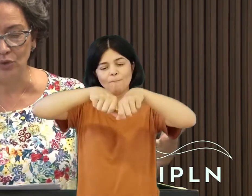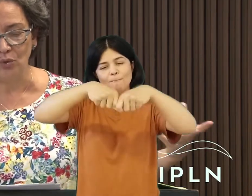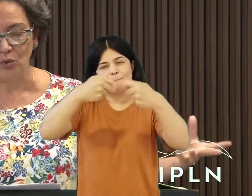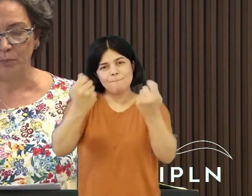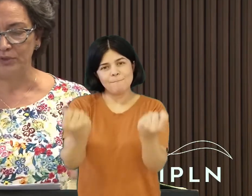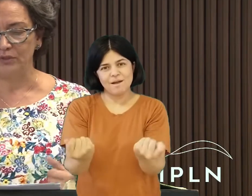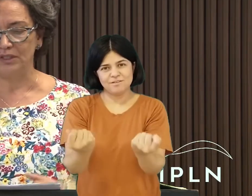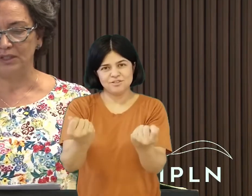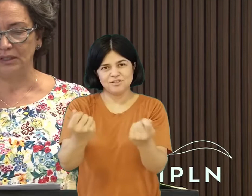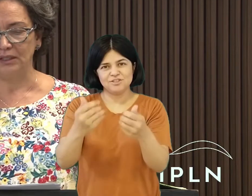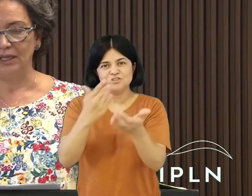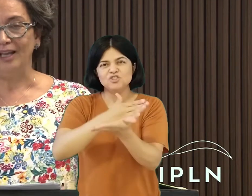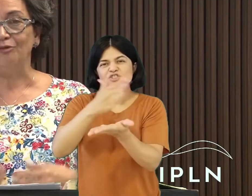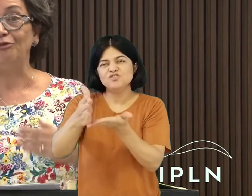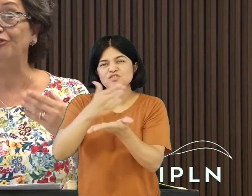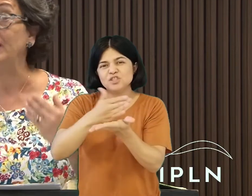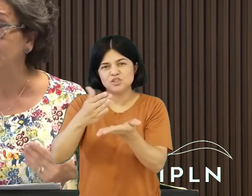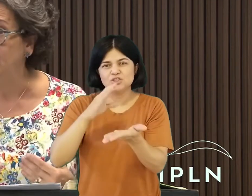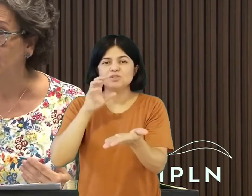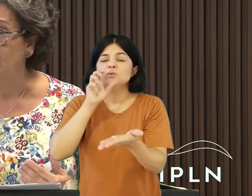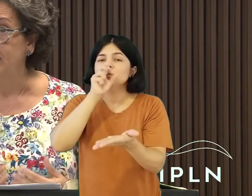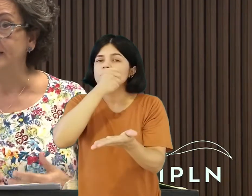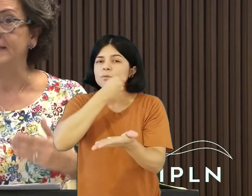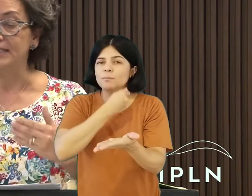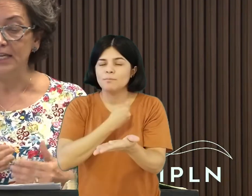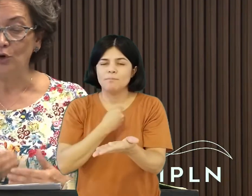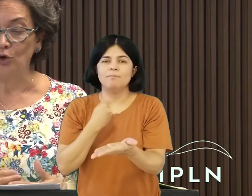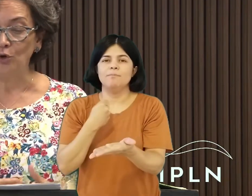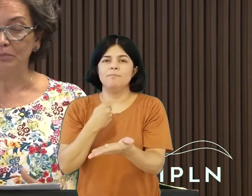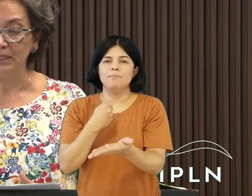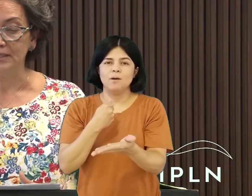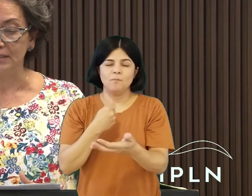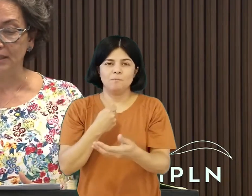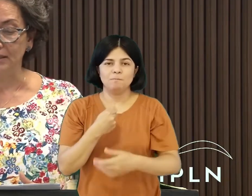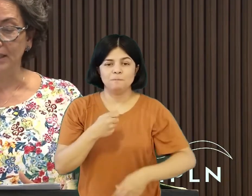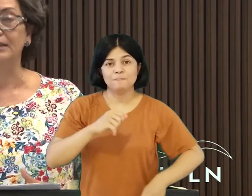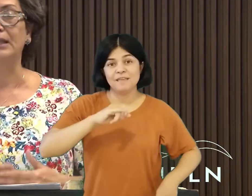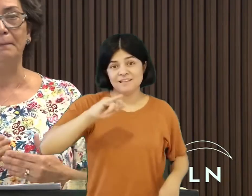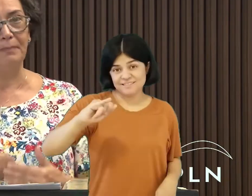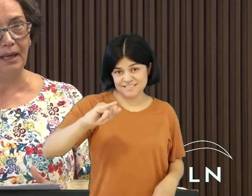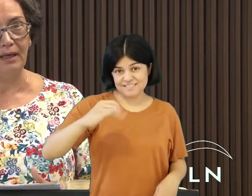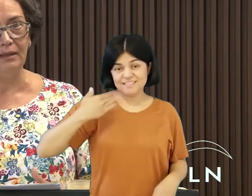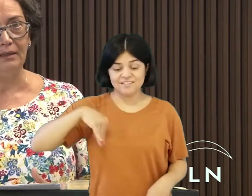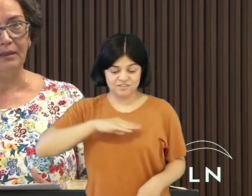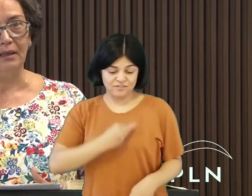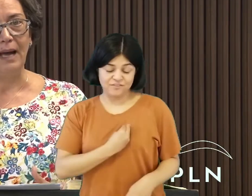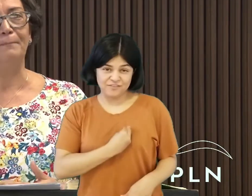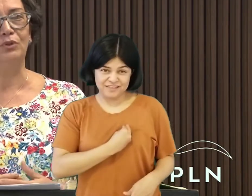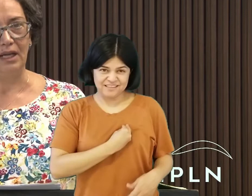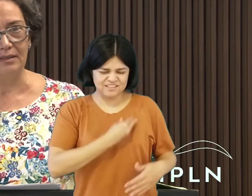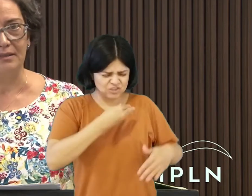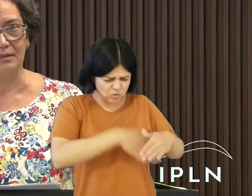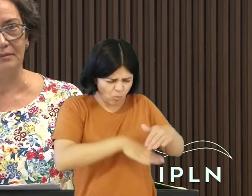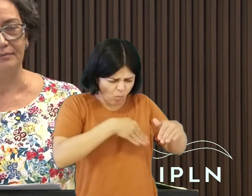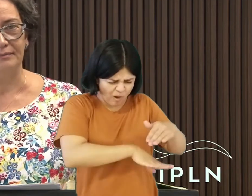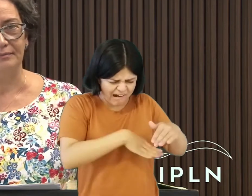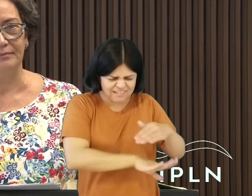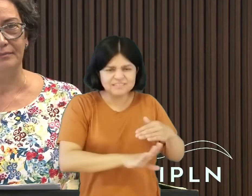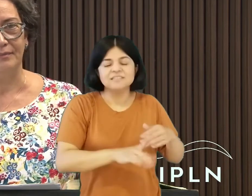partilhando o seu corpo, o seu sangue. Vida que se economiza também